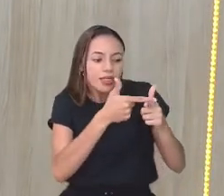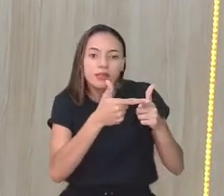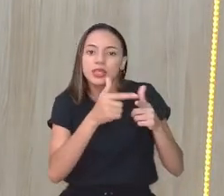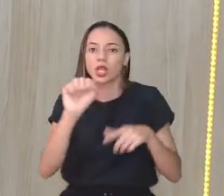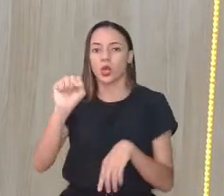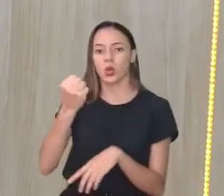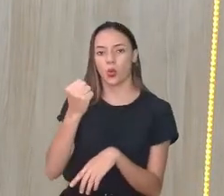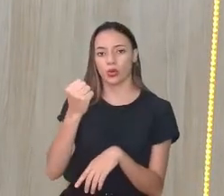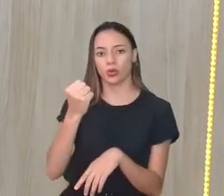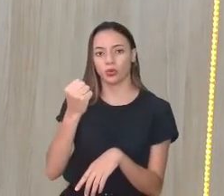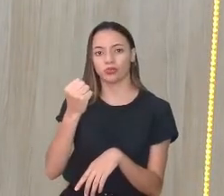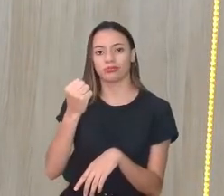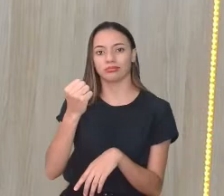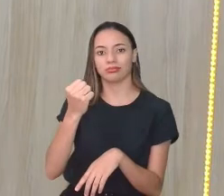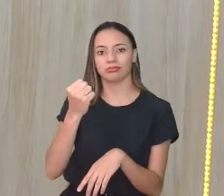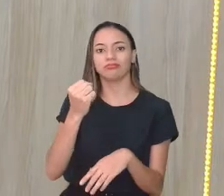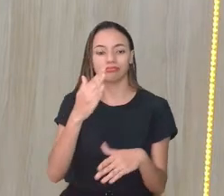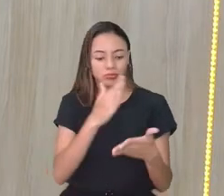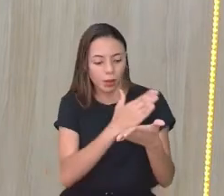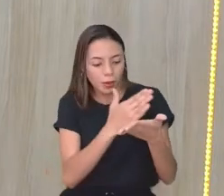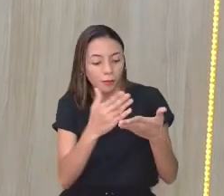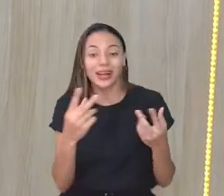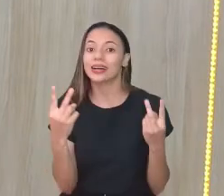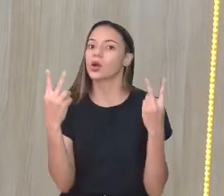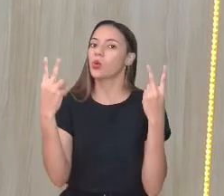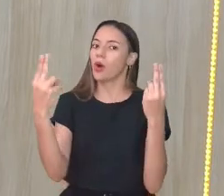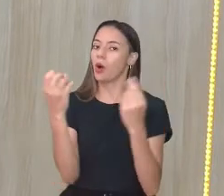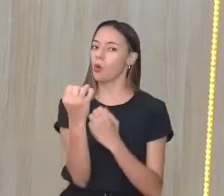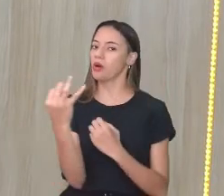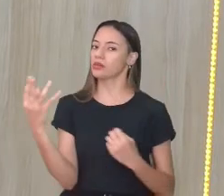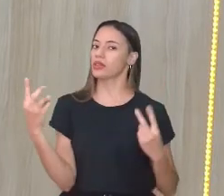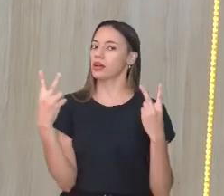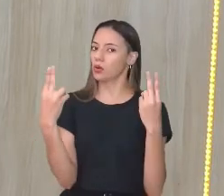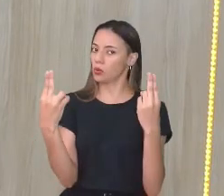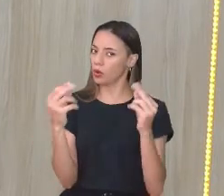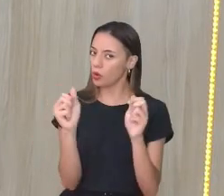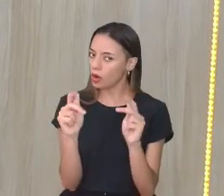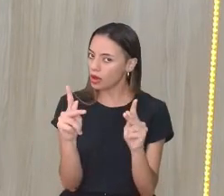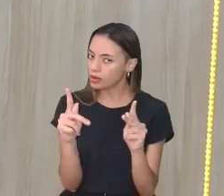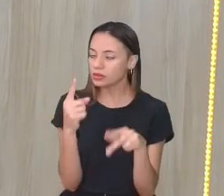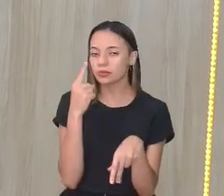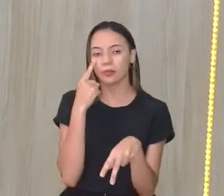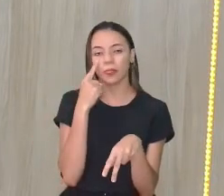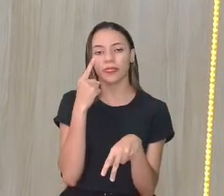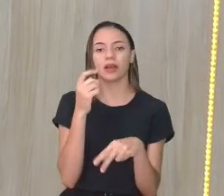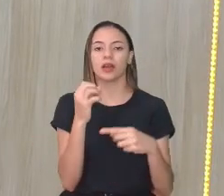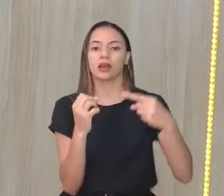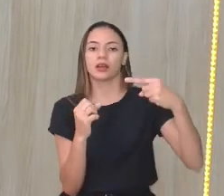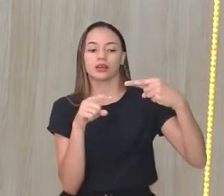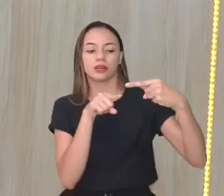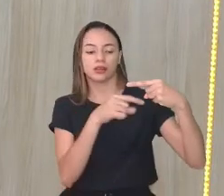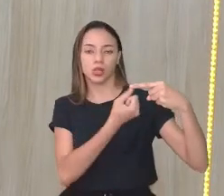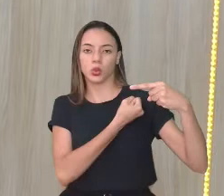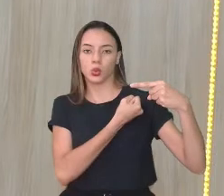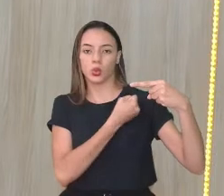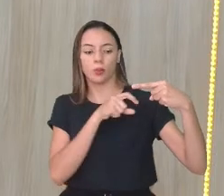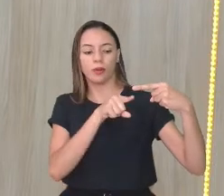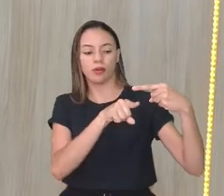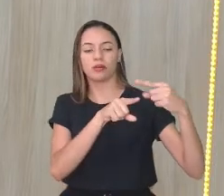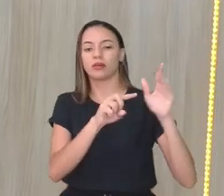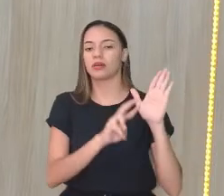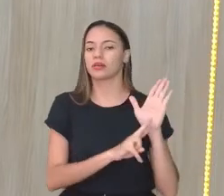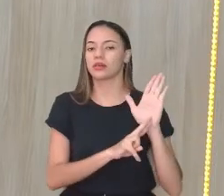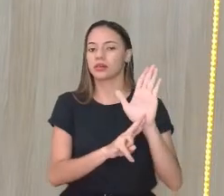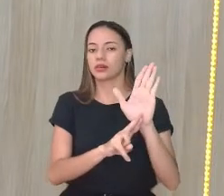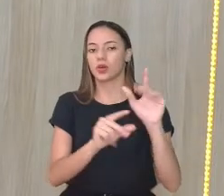8 partes. E 8 partes iguais, tá certo? Então, nesse caso, o número de baixo, ele está representando